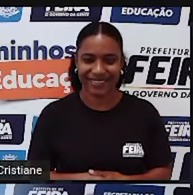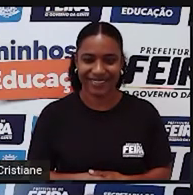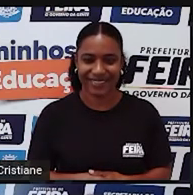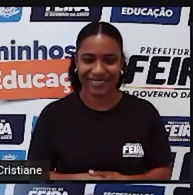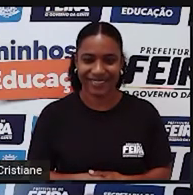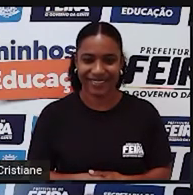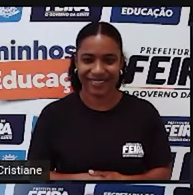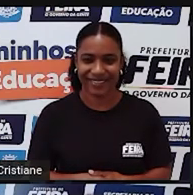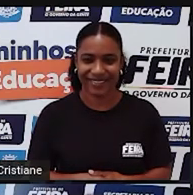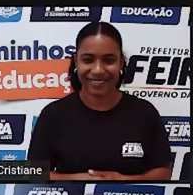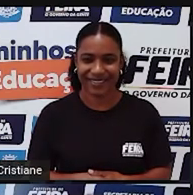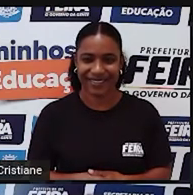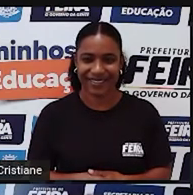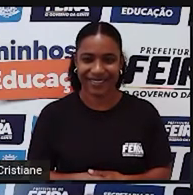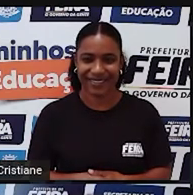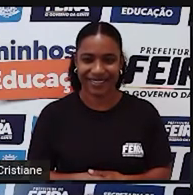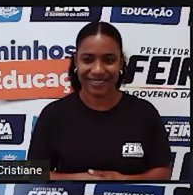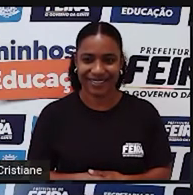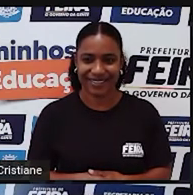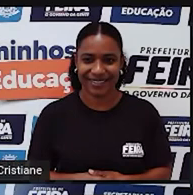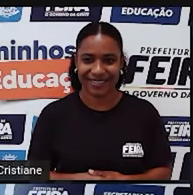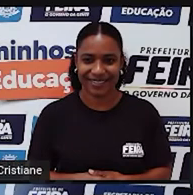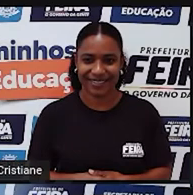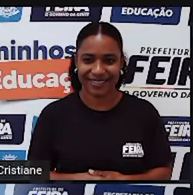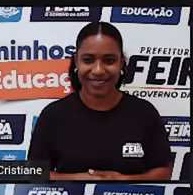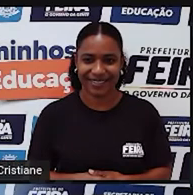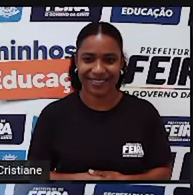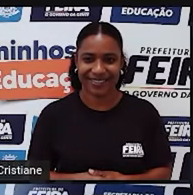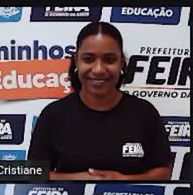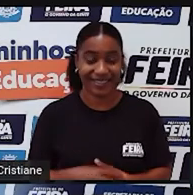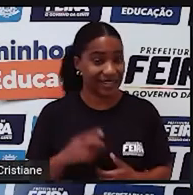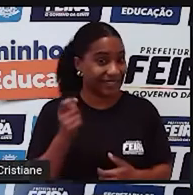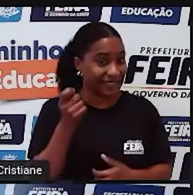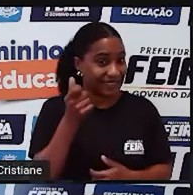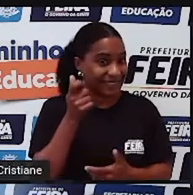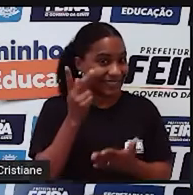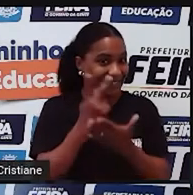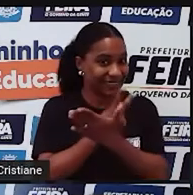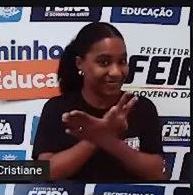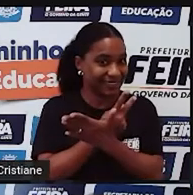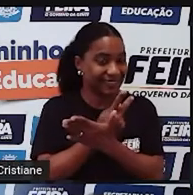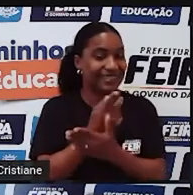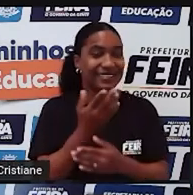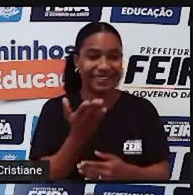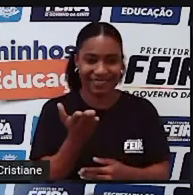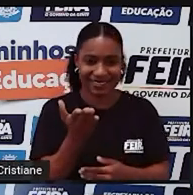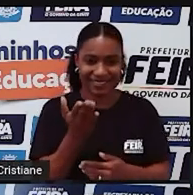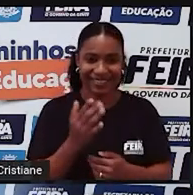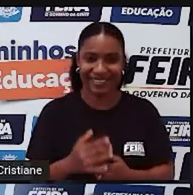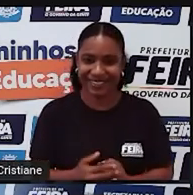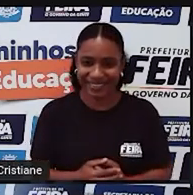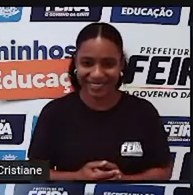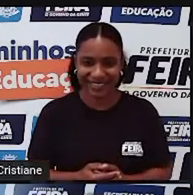também. Olha, quase que eu aperto no lugar errado, gente. Good night.